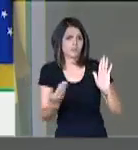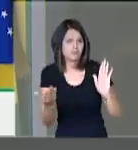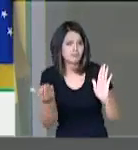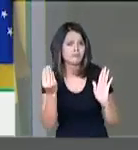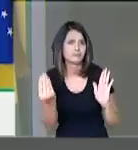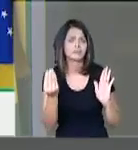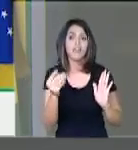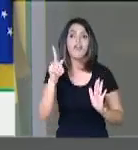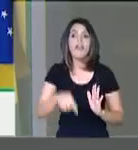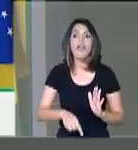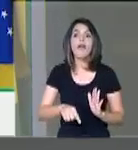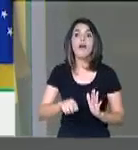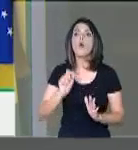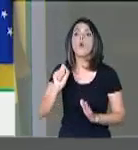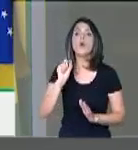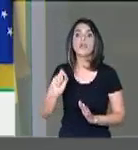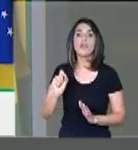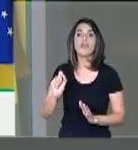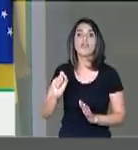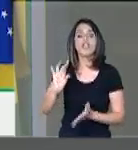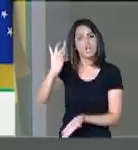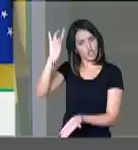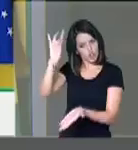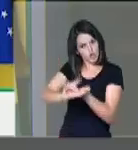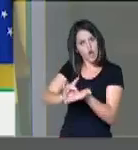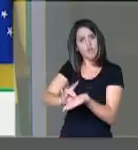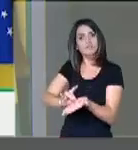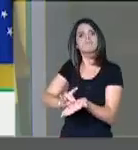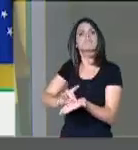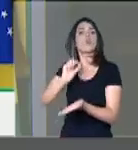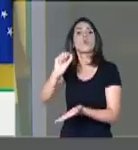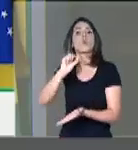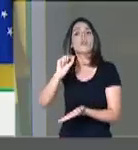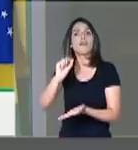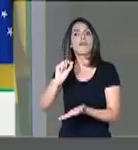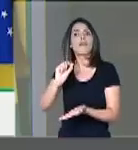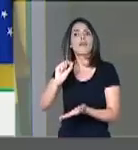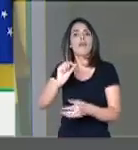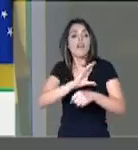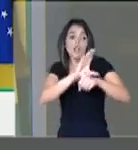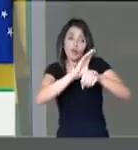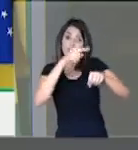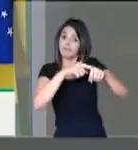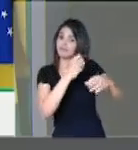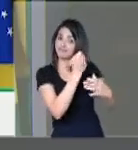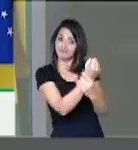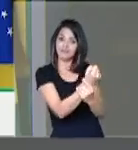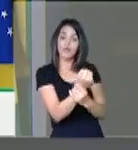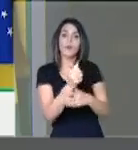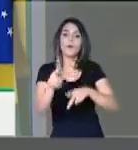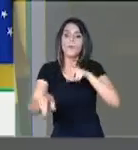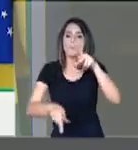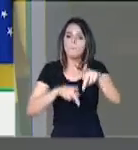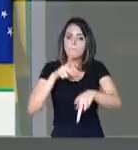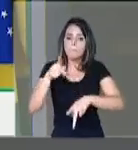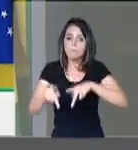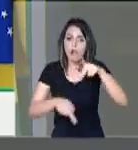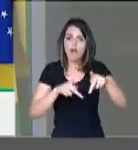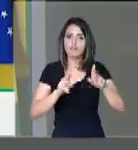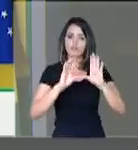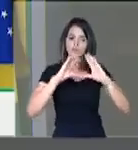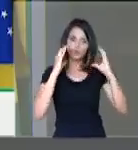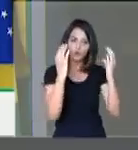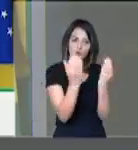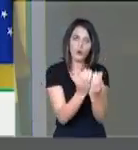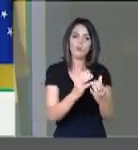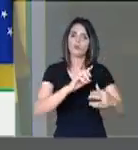que é a escuta concreta real constitucional dos povos e comunidades